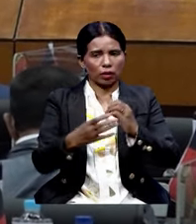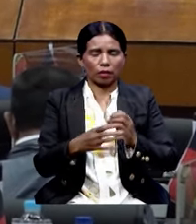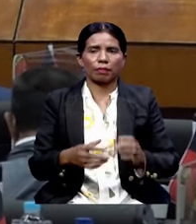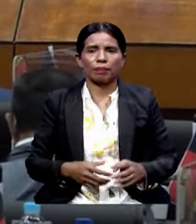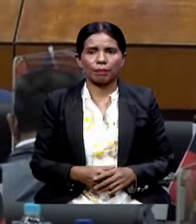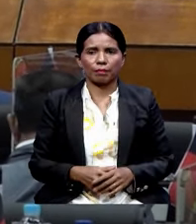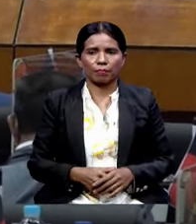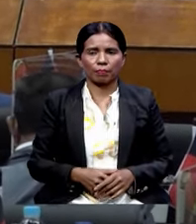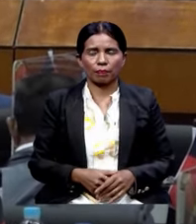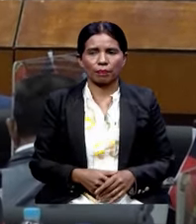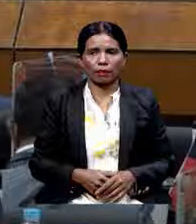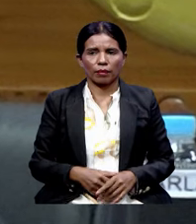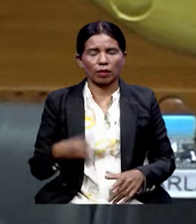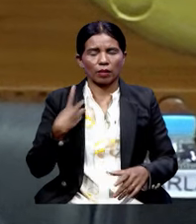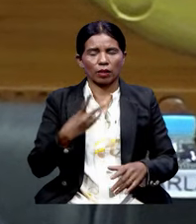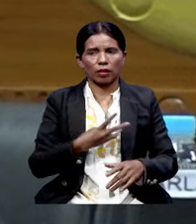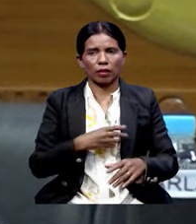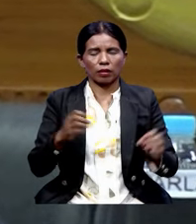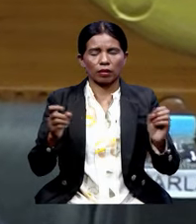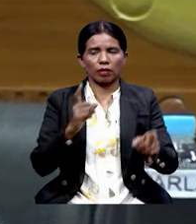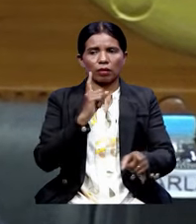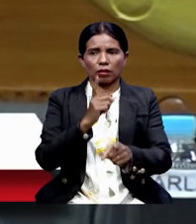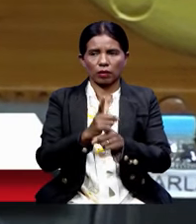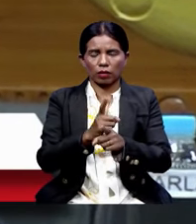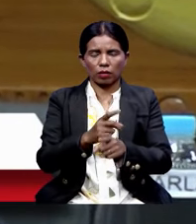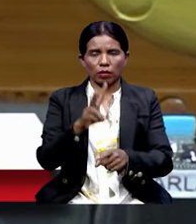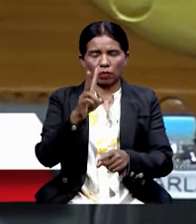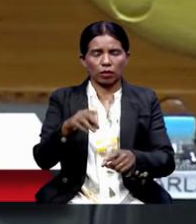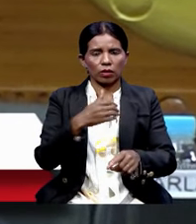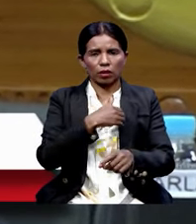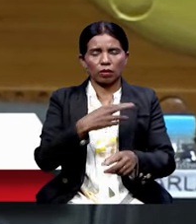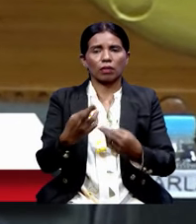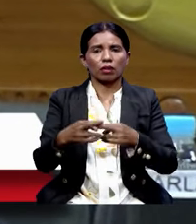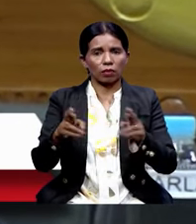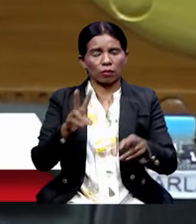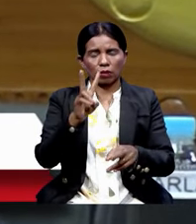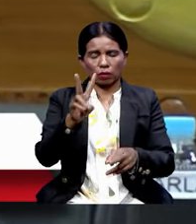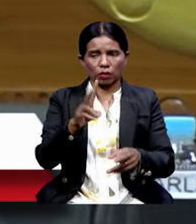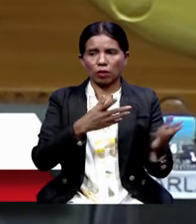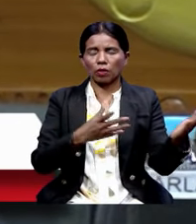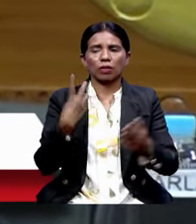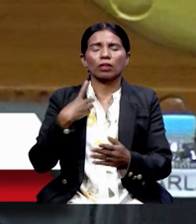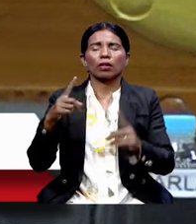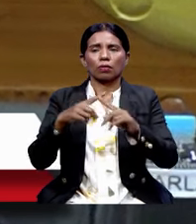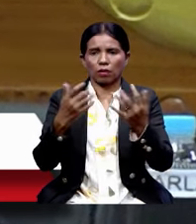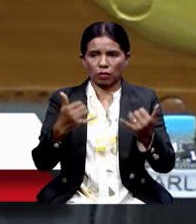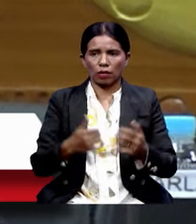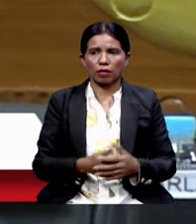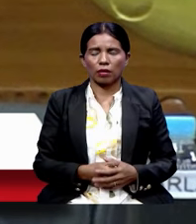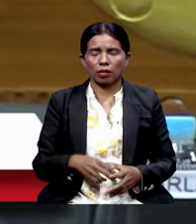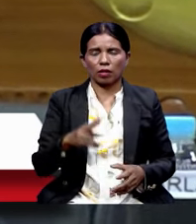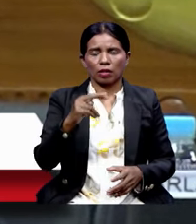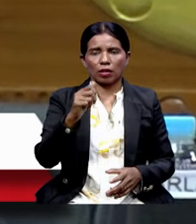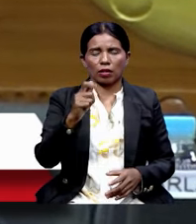terrestre, segmento não resolvido rua, mak lor helita to ohin lor. Nak tuka,